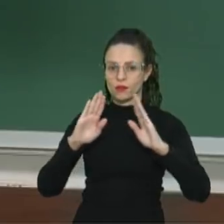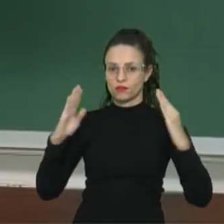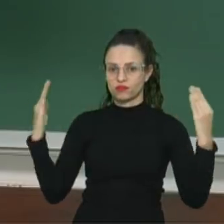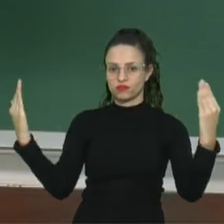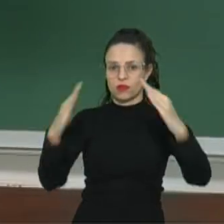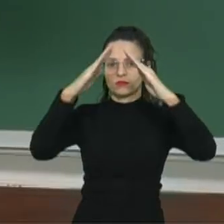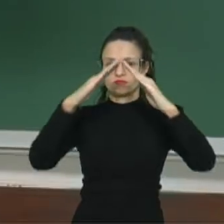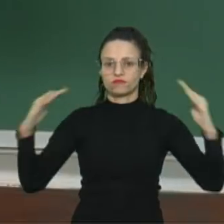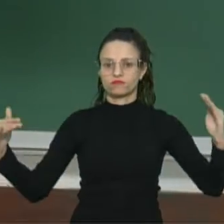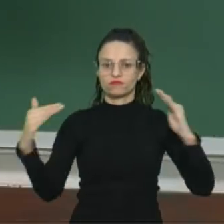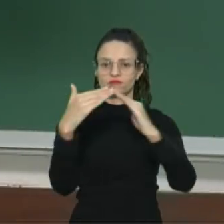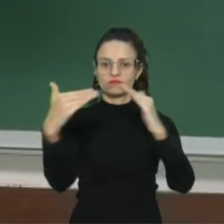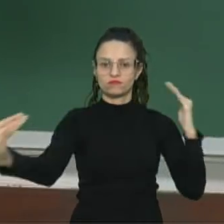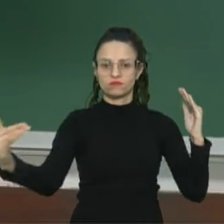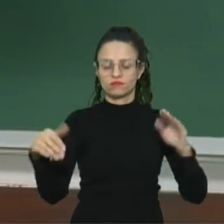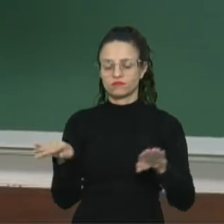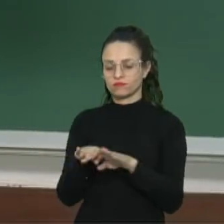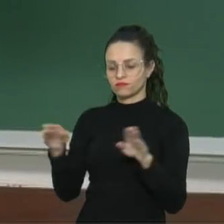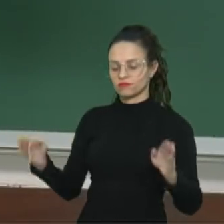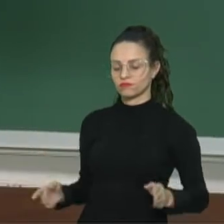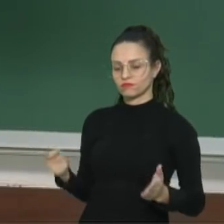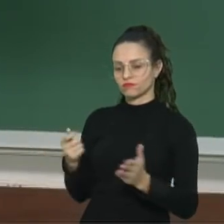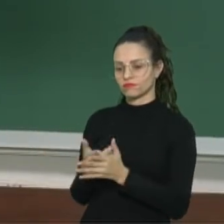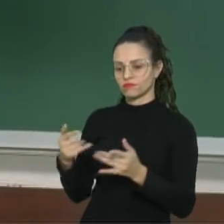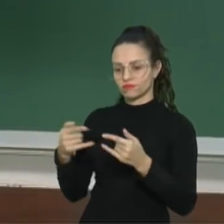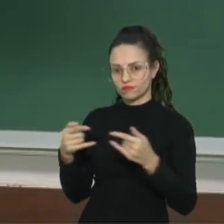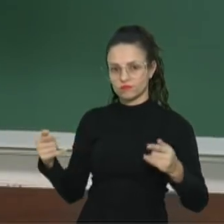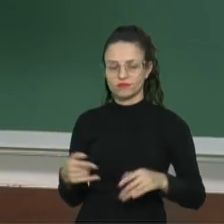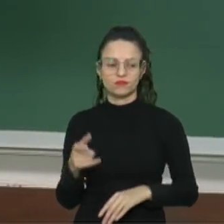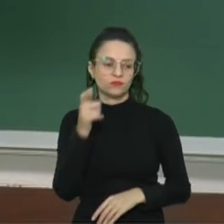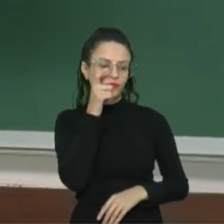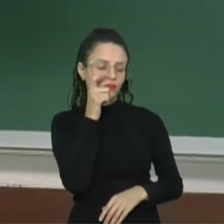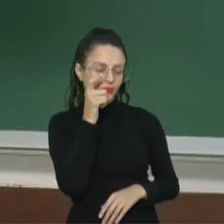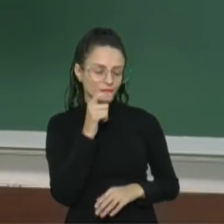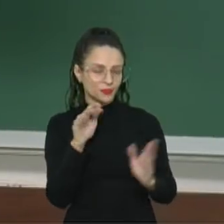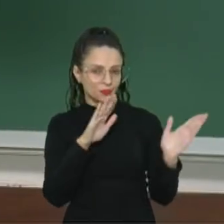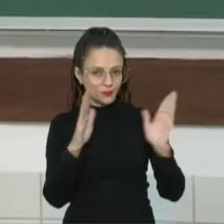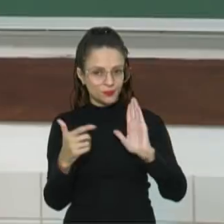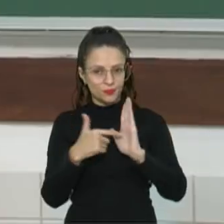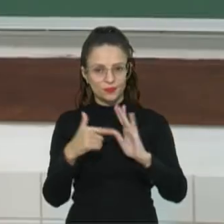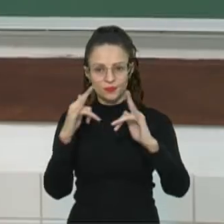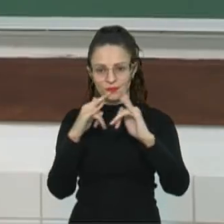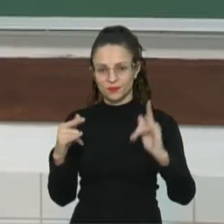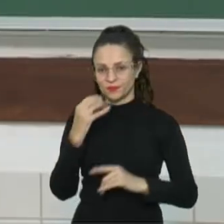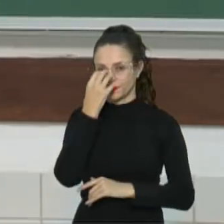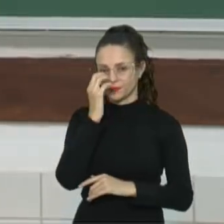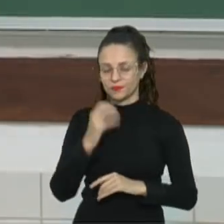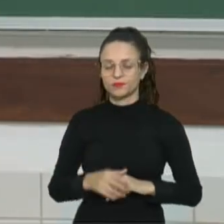bilheteria para a gente comprar o ingresso e apreciar as apresentações circenses.